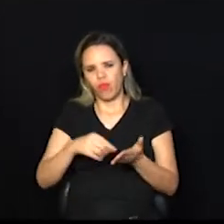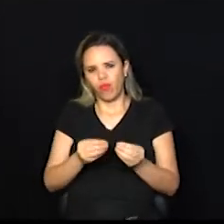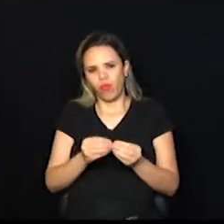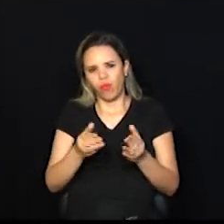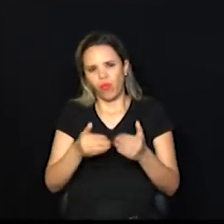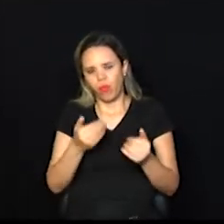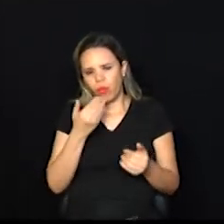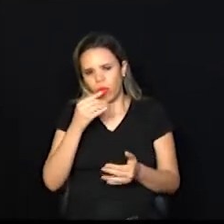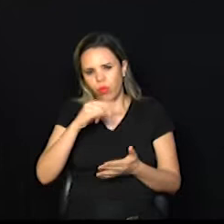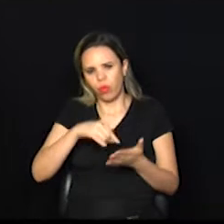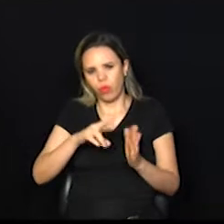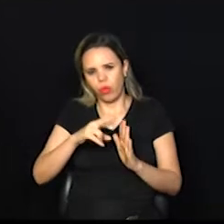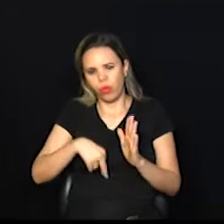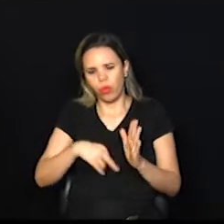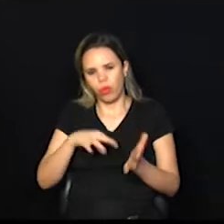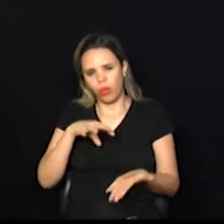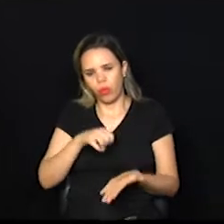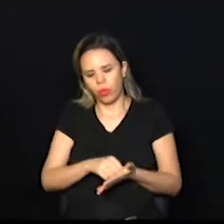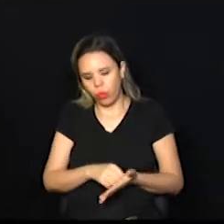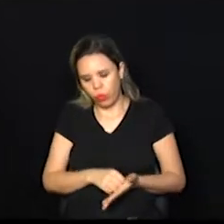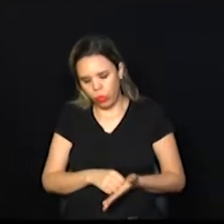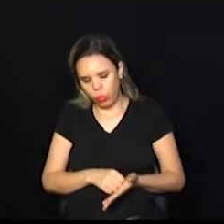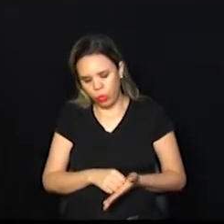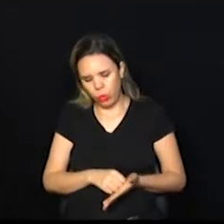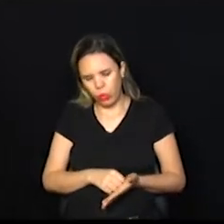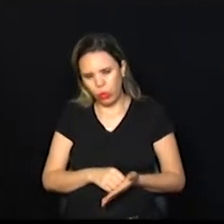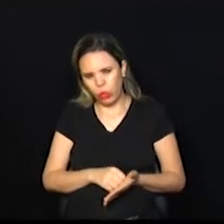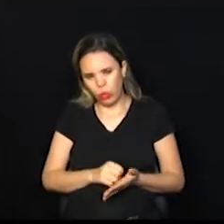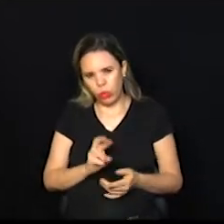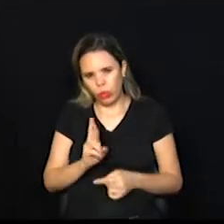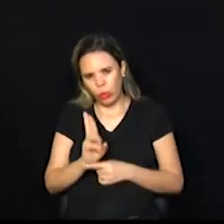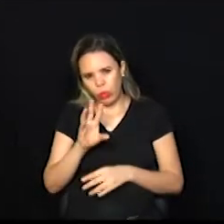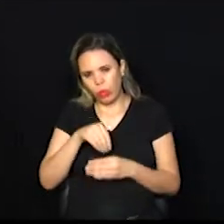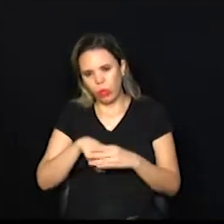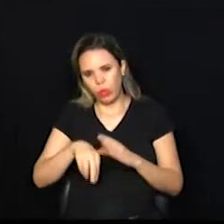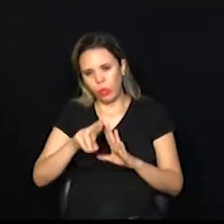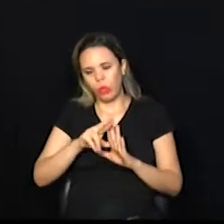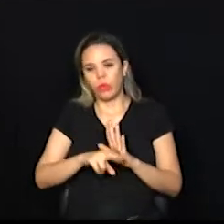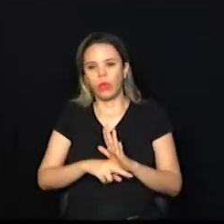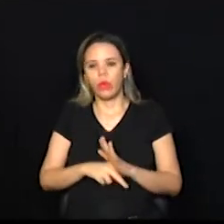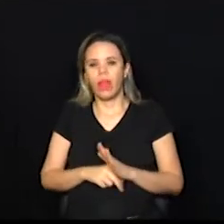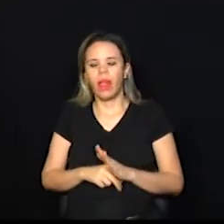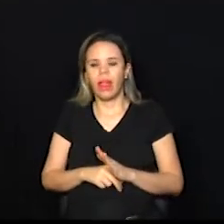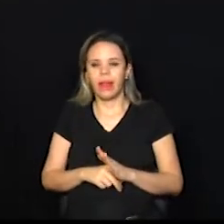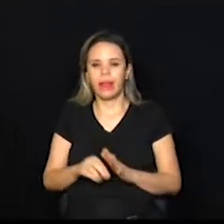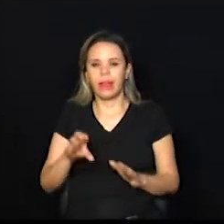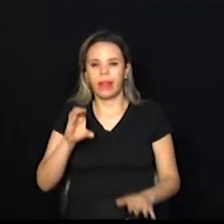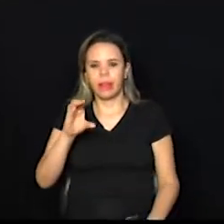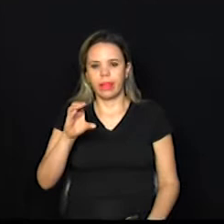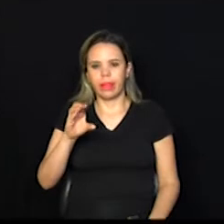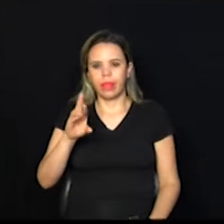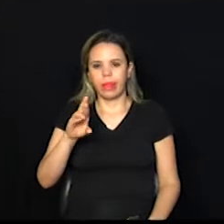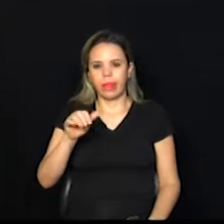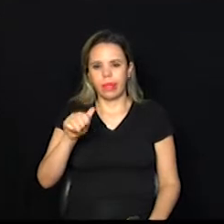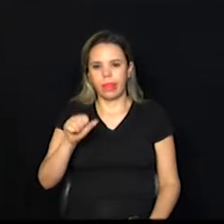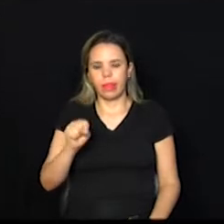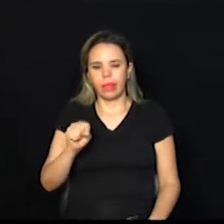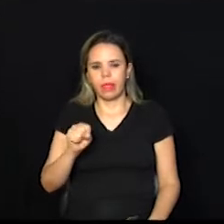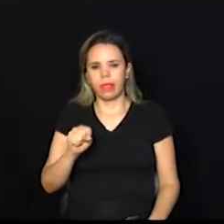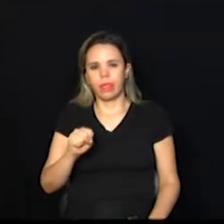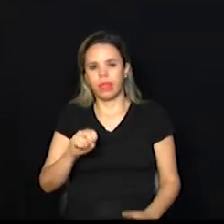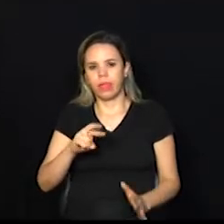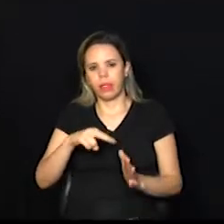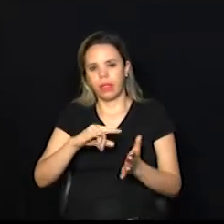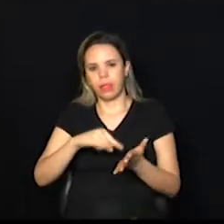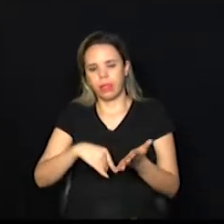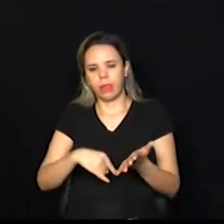de relatório e ficha de referenciamento dentro do protocolo, e o CREAS recebe o relatório, avalia a